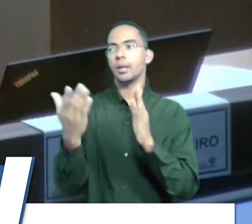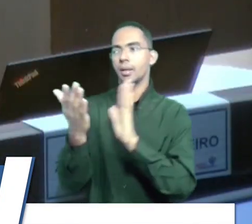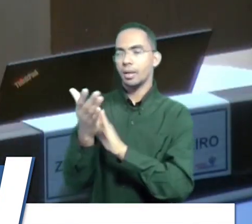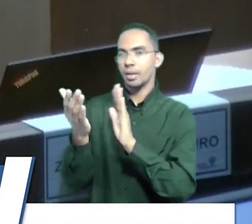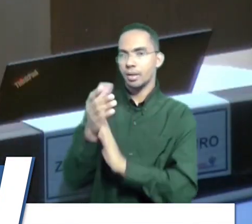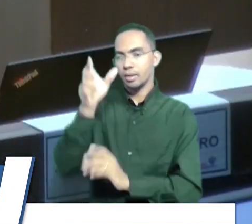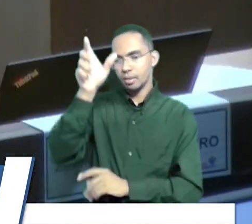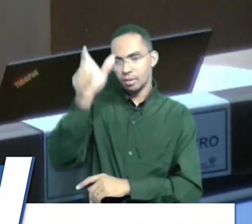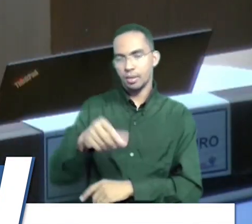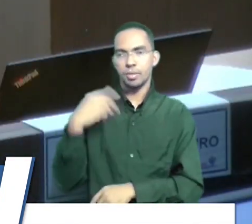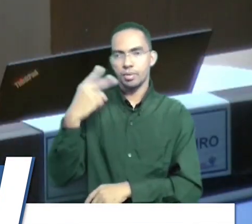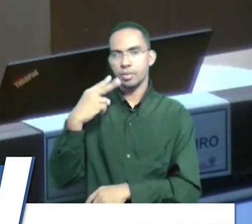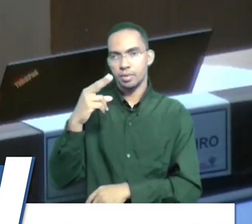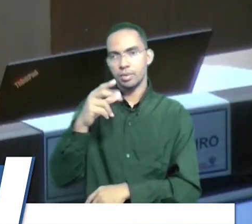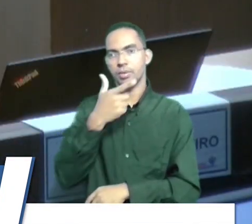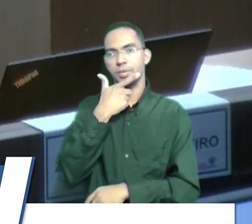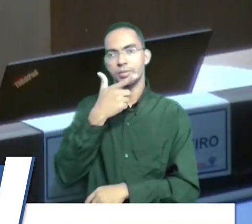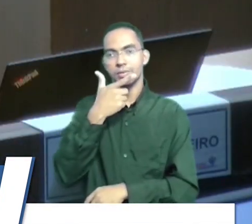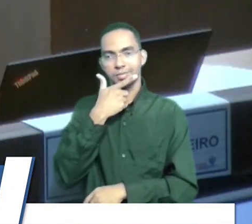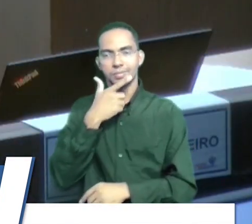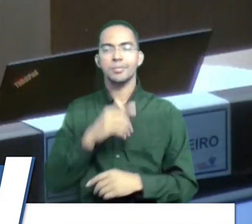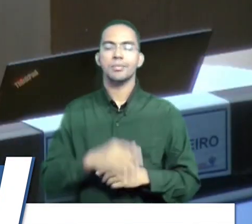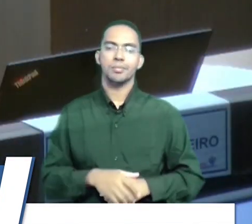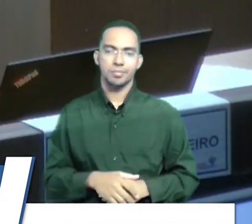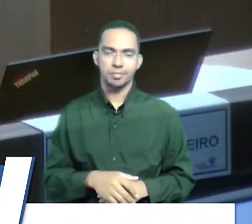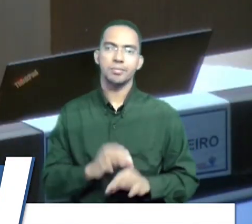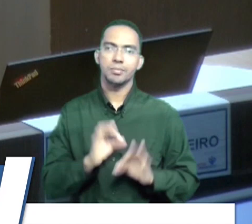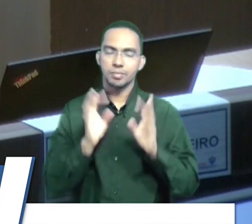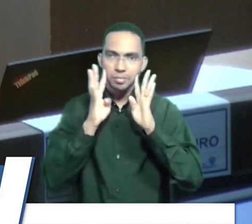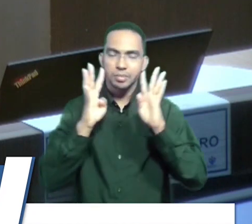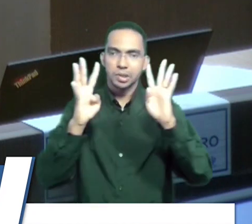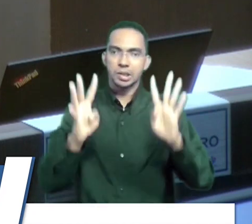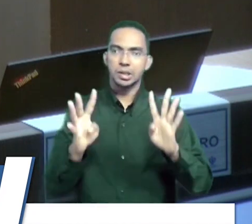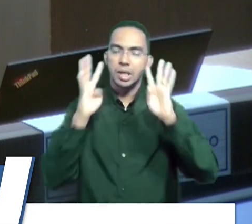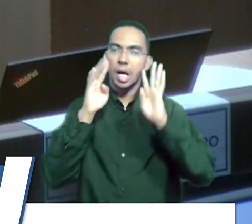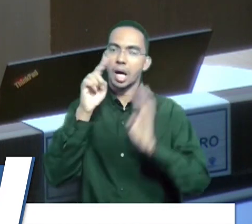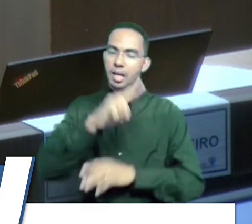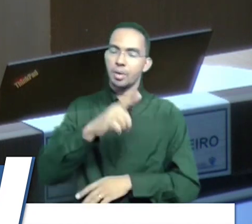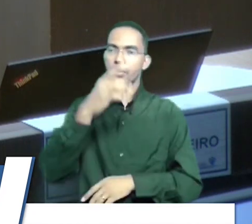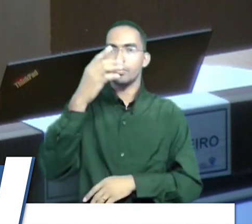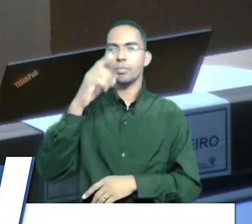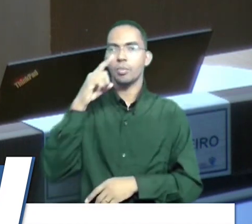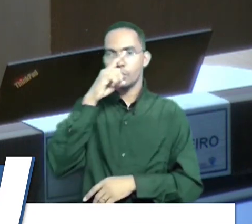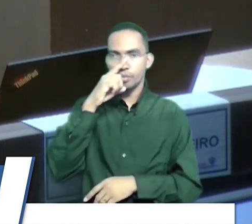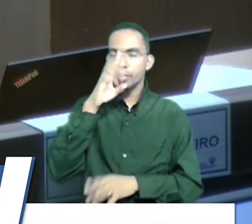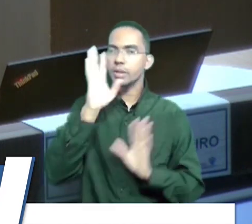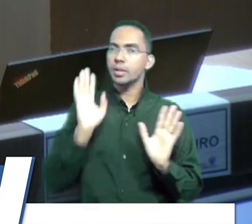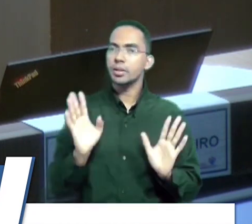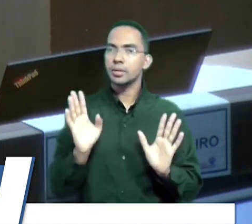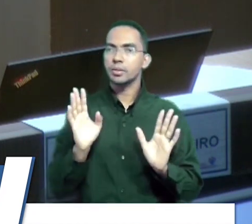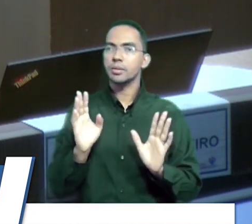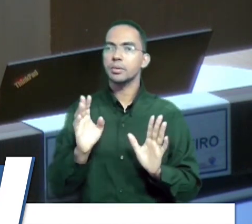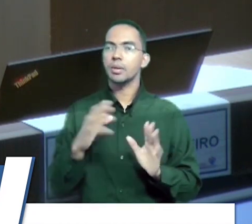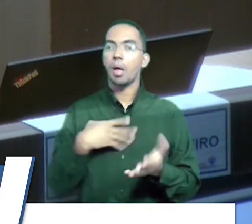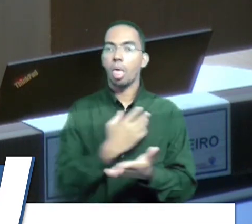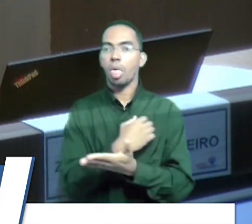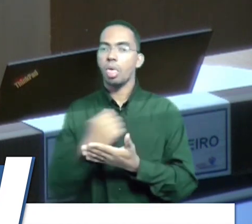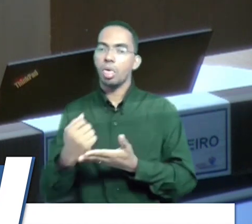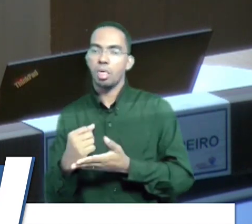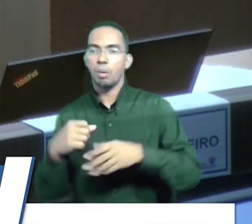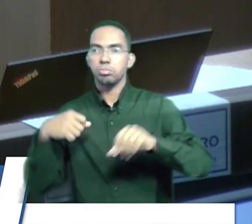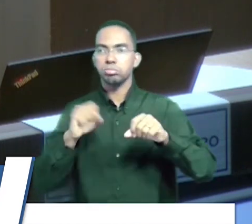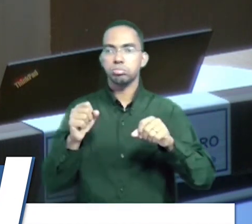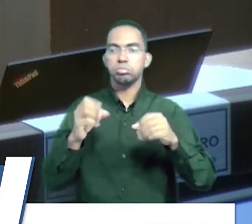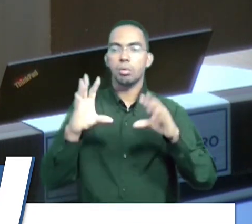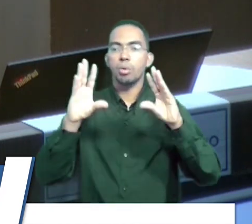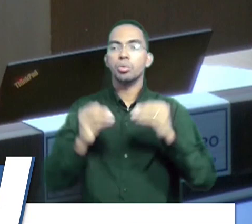vereador Gilson Pelizzaro, né, de estar observando, que isso aí é um perigo, ó, do jeito que está aí. Passa o motoqueiro à noite lá, e não onde que é